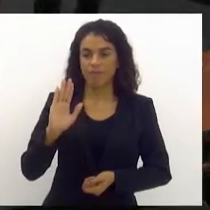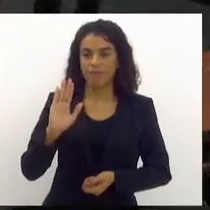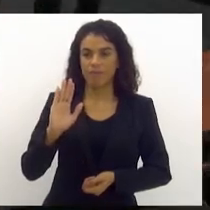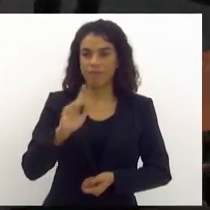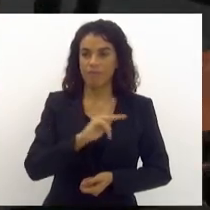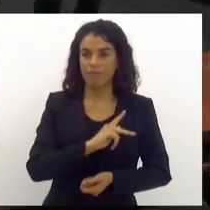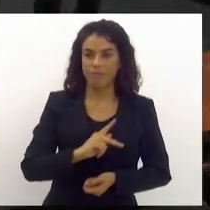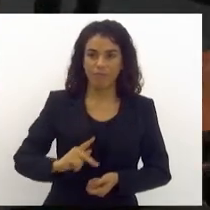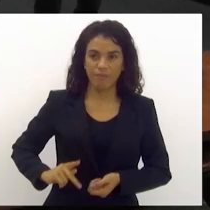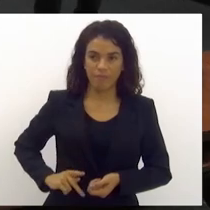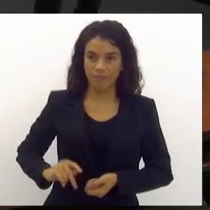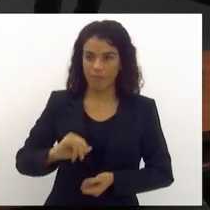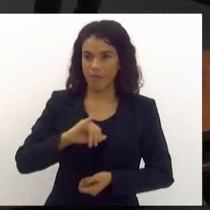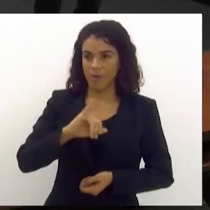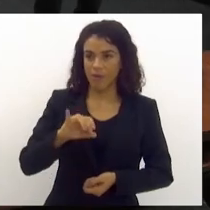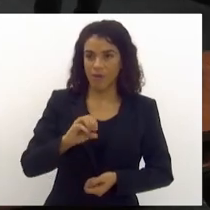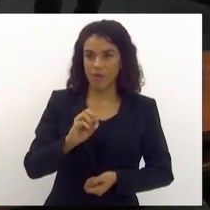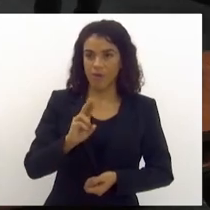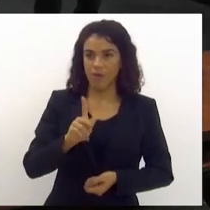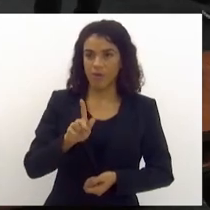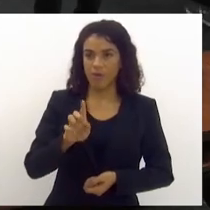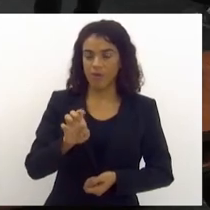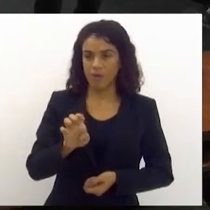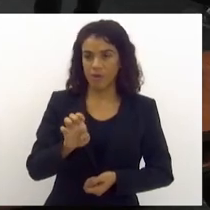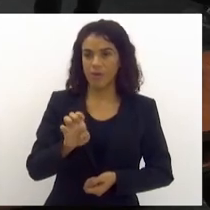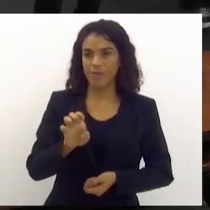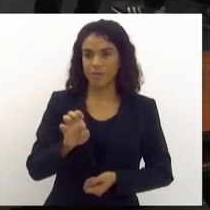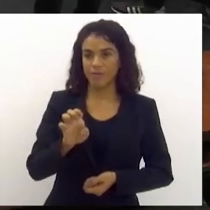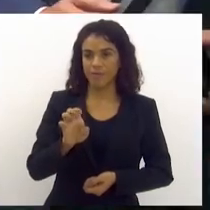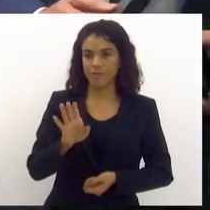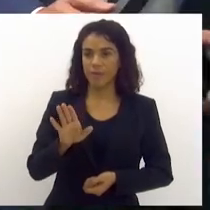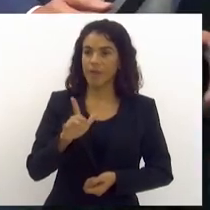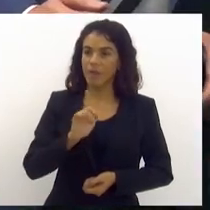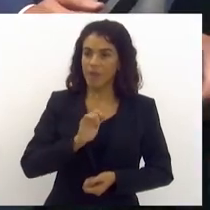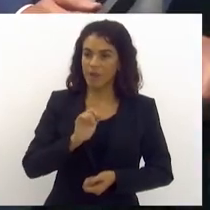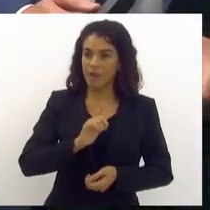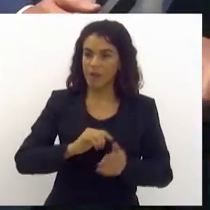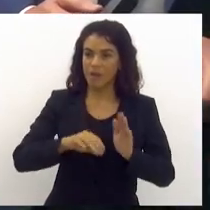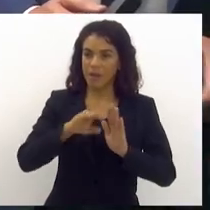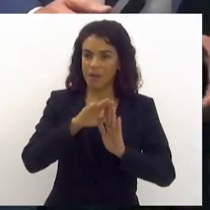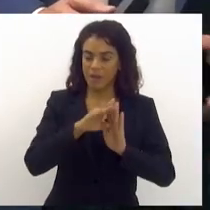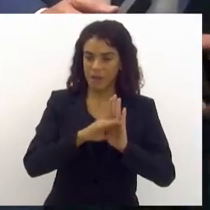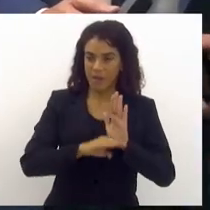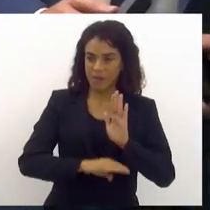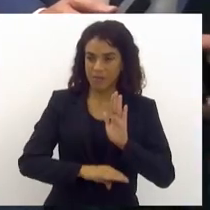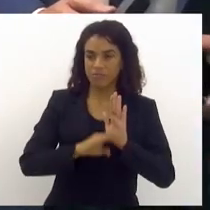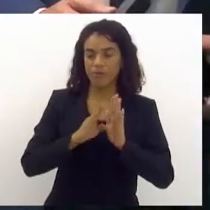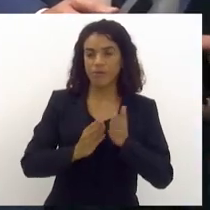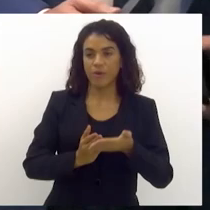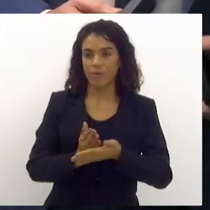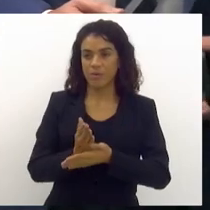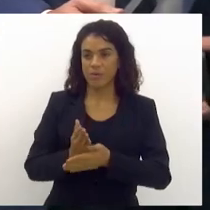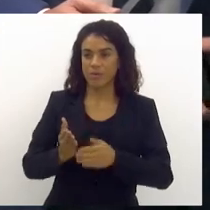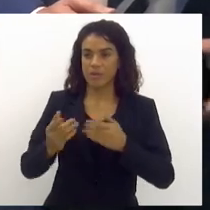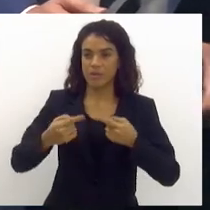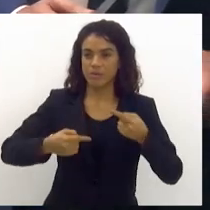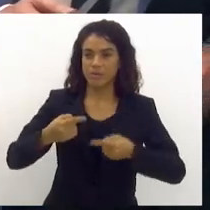Só para esclarecer, o nobre deputado André Ciliano, Jorge Felipe, por favor. Que consta da redação do vencido que foi aprovado na discussão